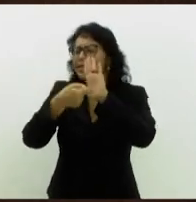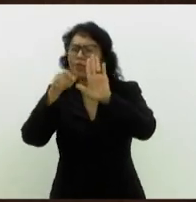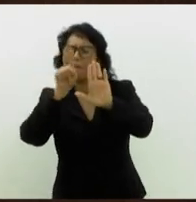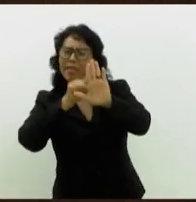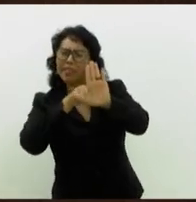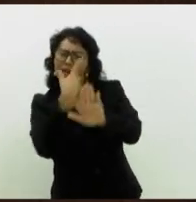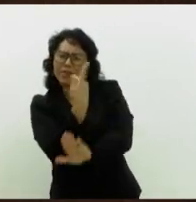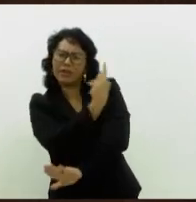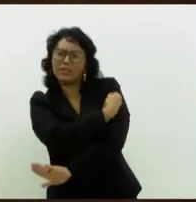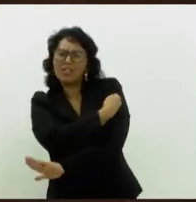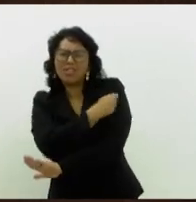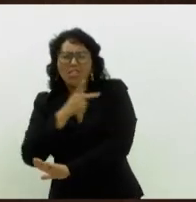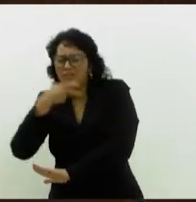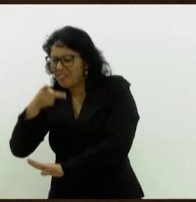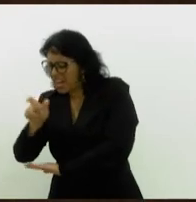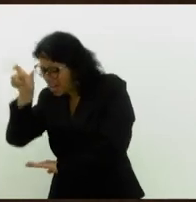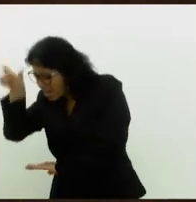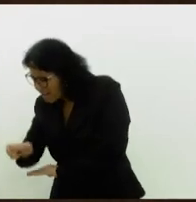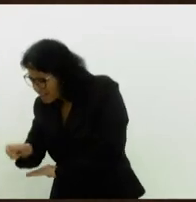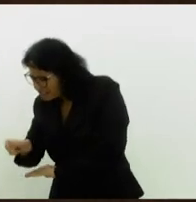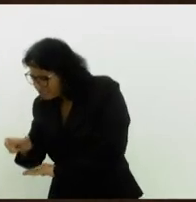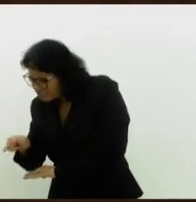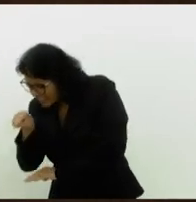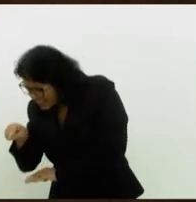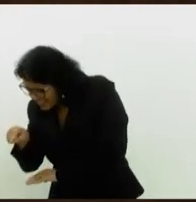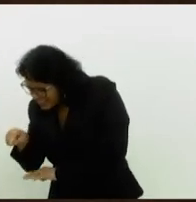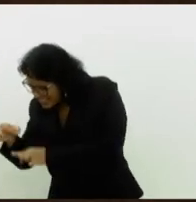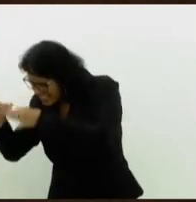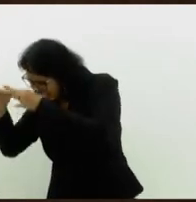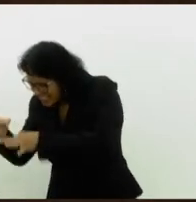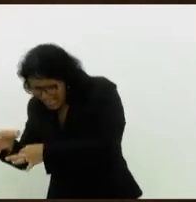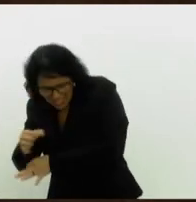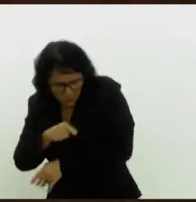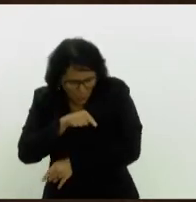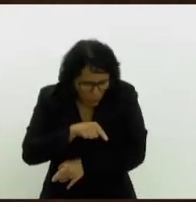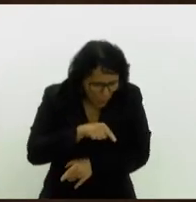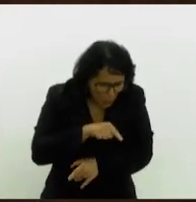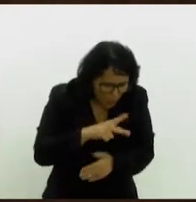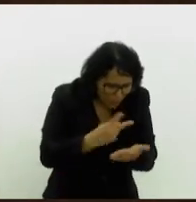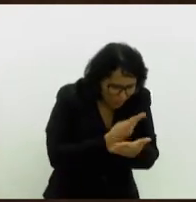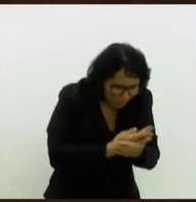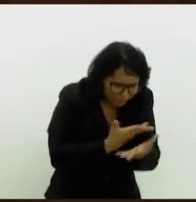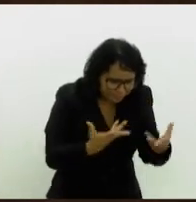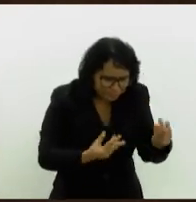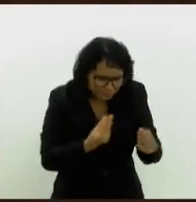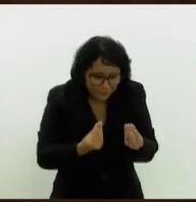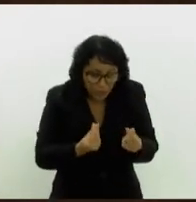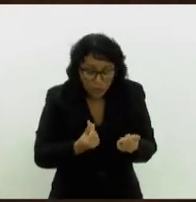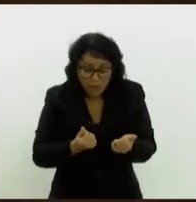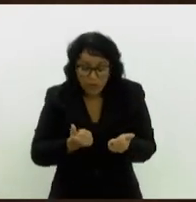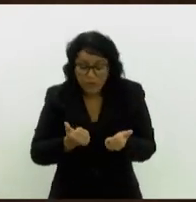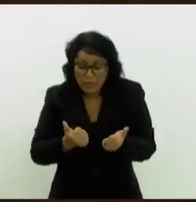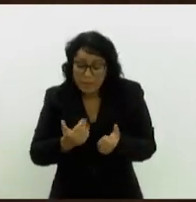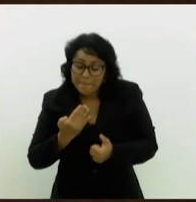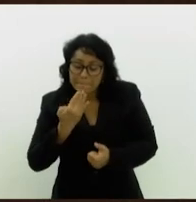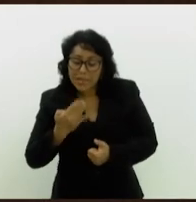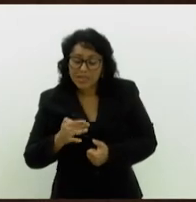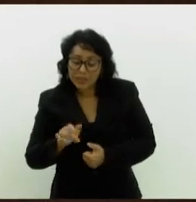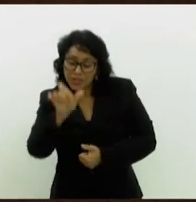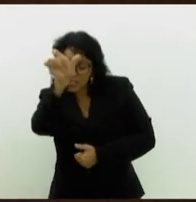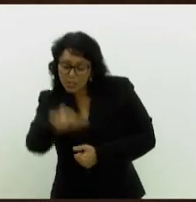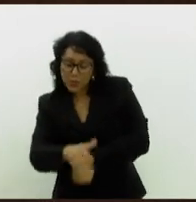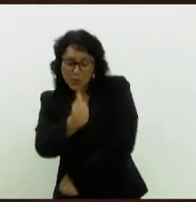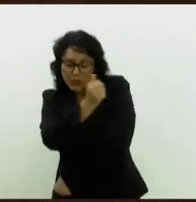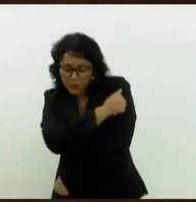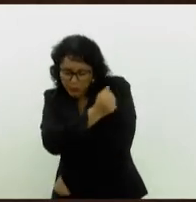o que que é falso e verdadeiro dá caminhos para o próprio estudante formar sua concepção a respeito para